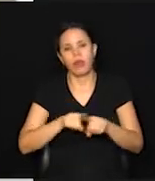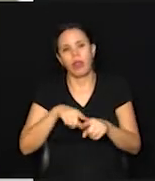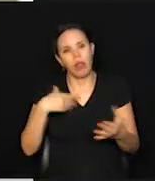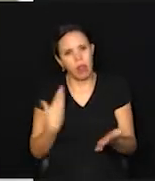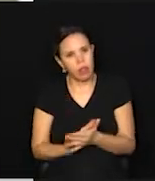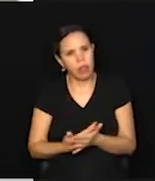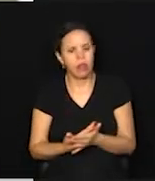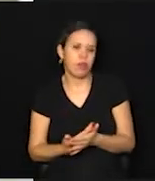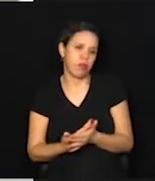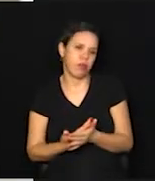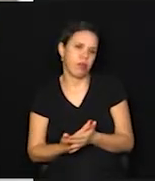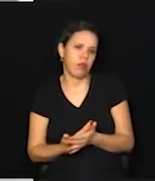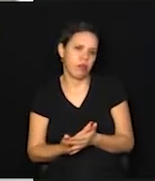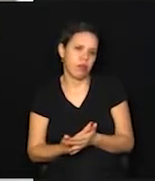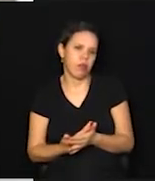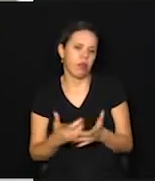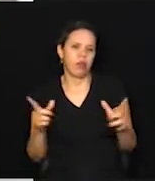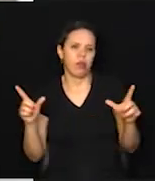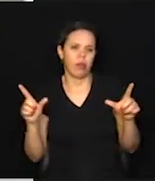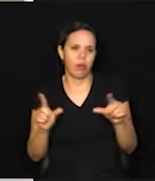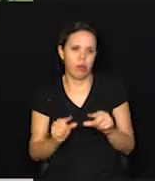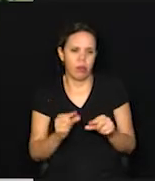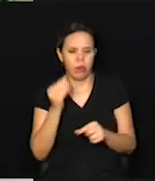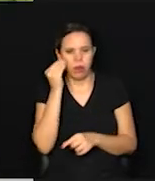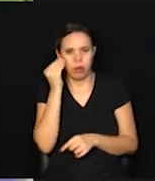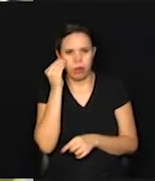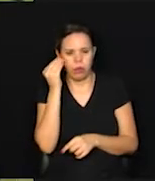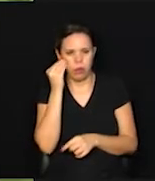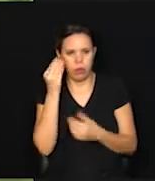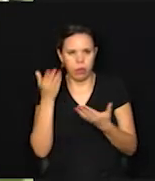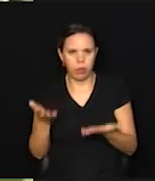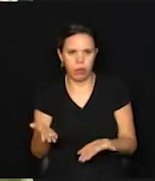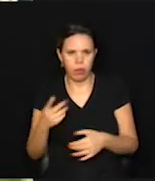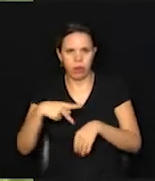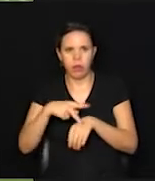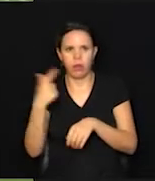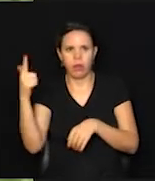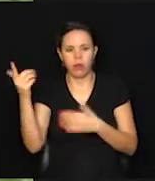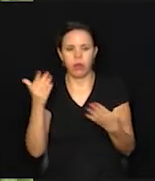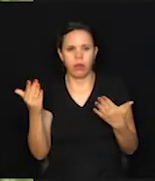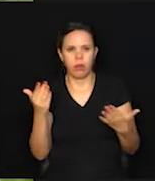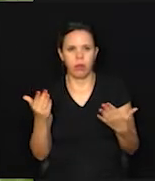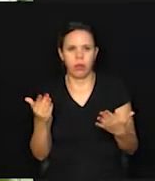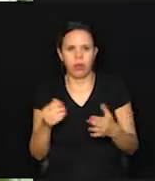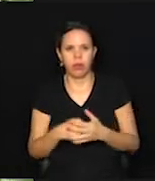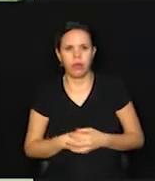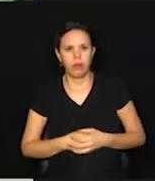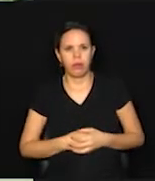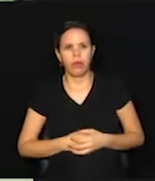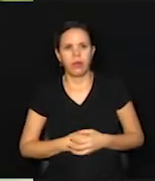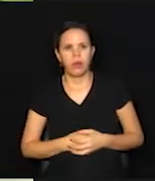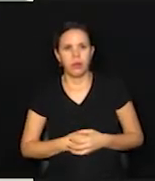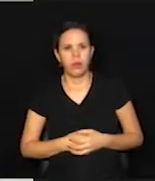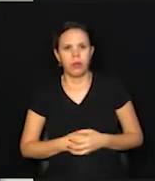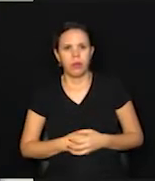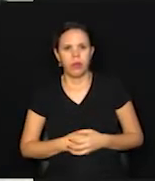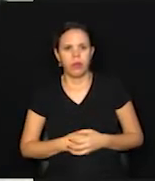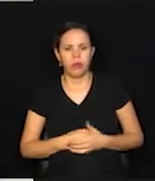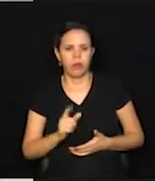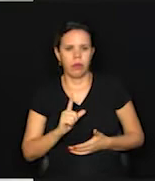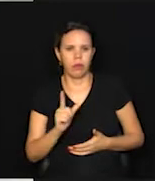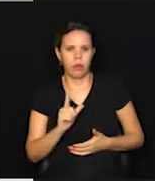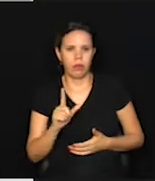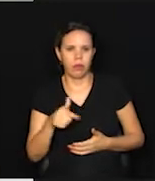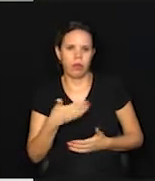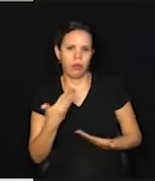a nossos ainda baixos índices de testagem, que estão aquém de outros países do mundo, né? O fato é que é evidente que seria